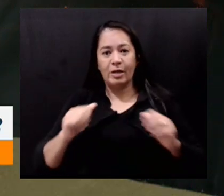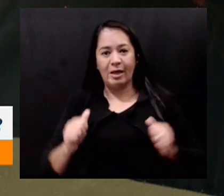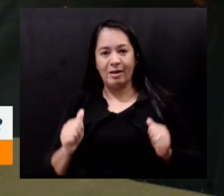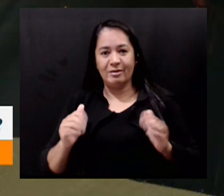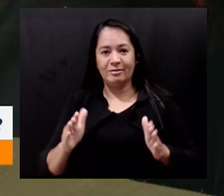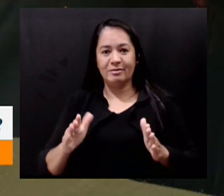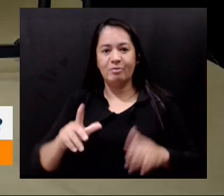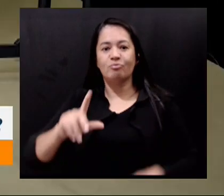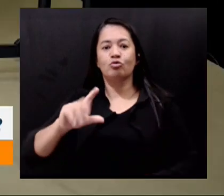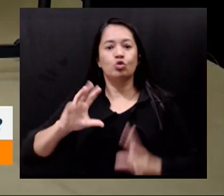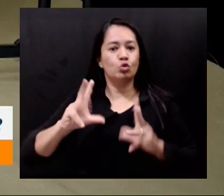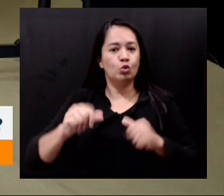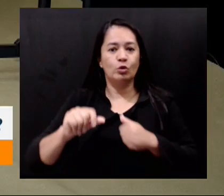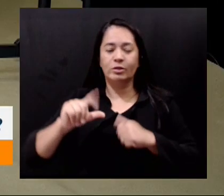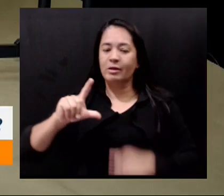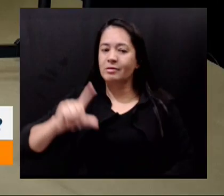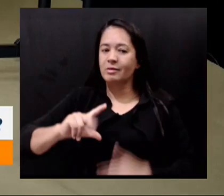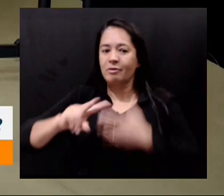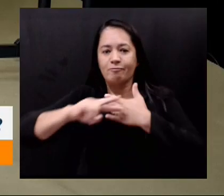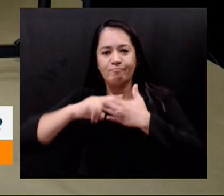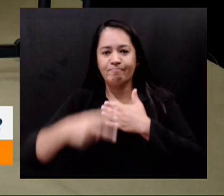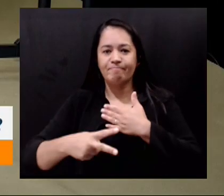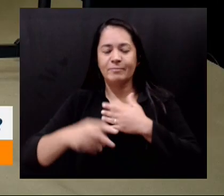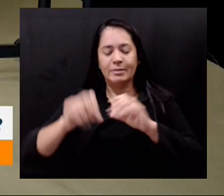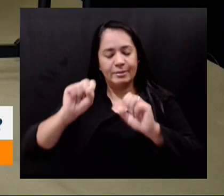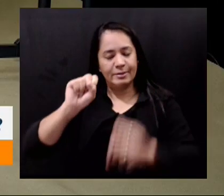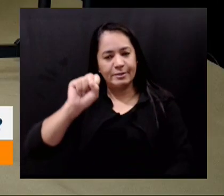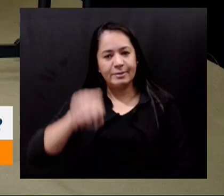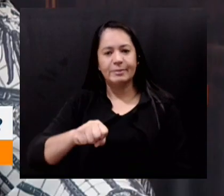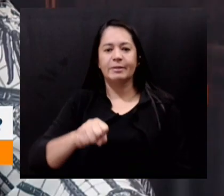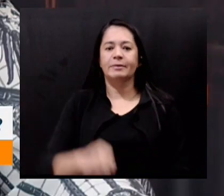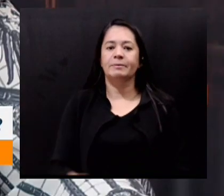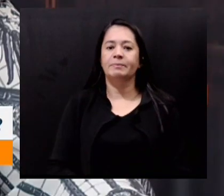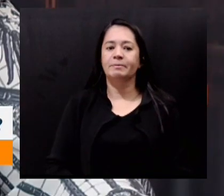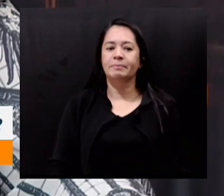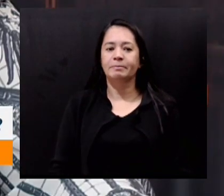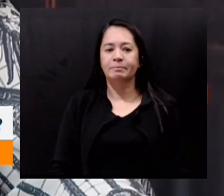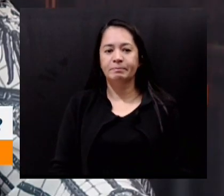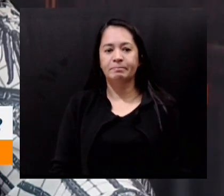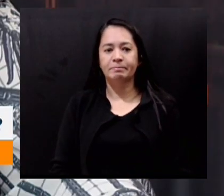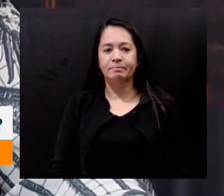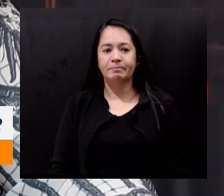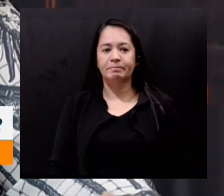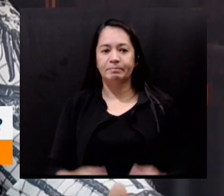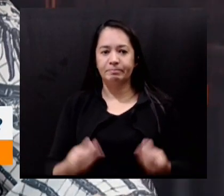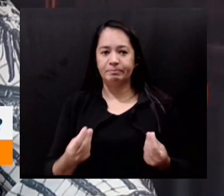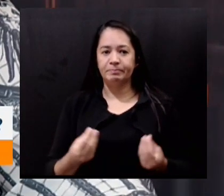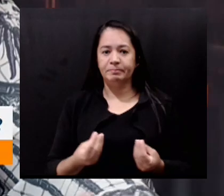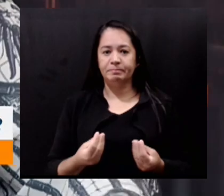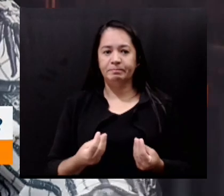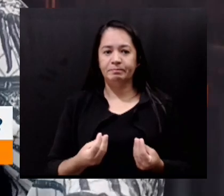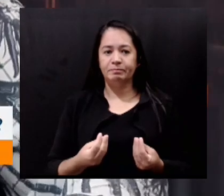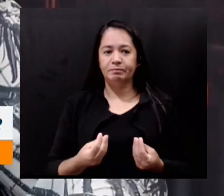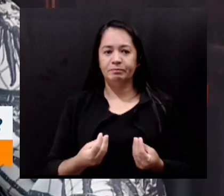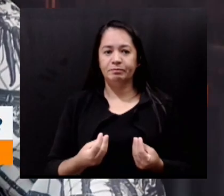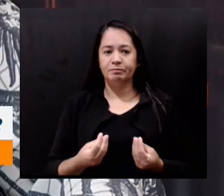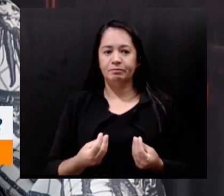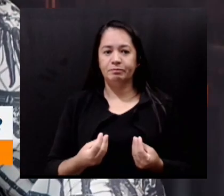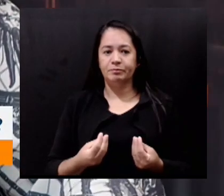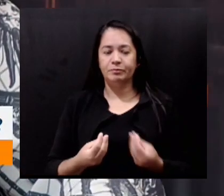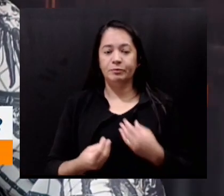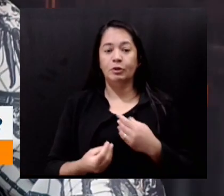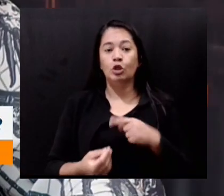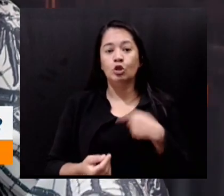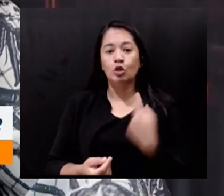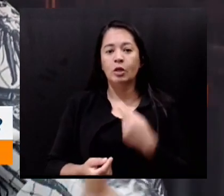Com certeza, toda ação tem uma reação e, assim, colo trazermos tentarmos ser todos